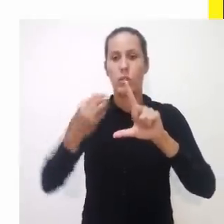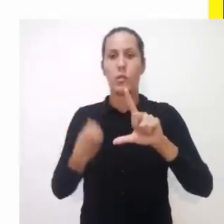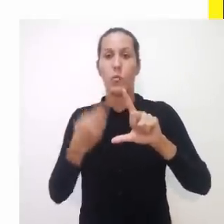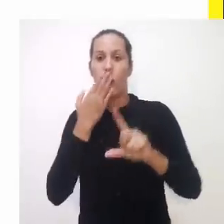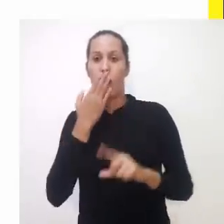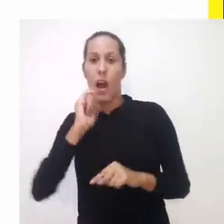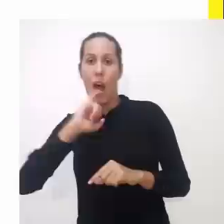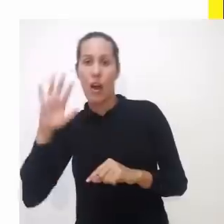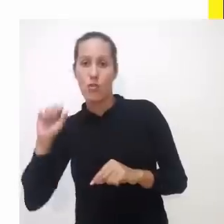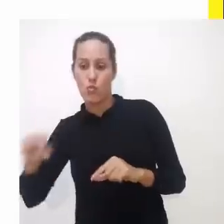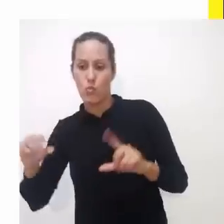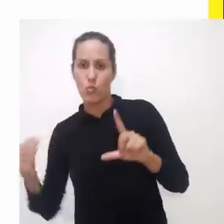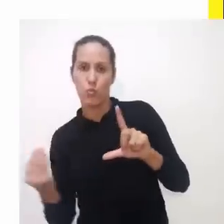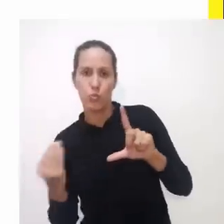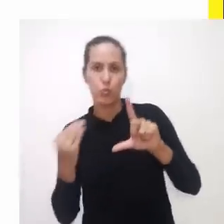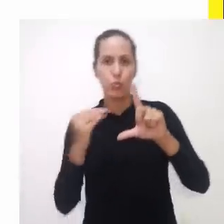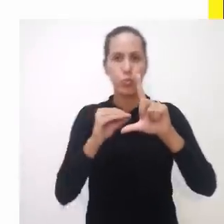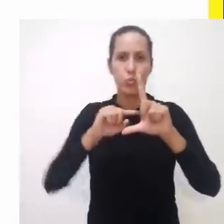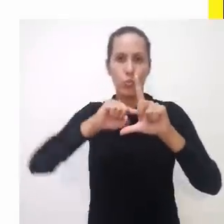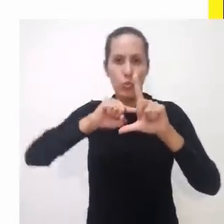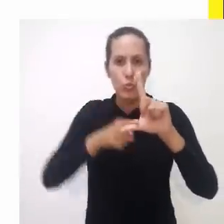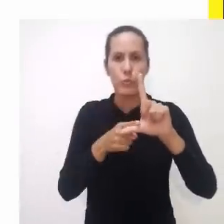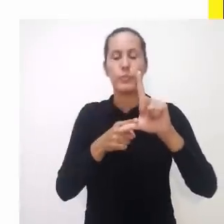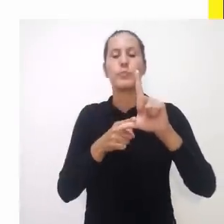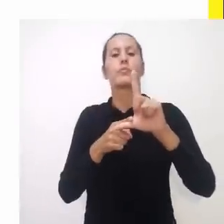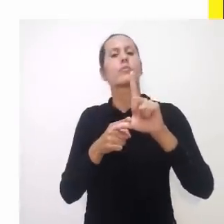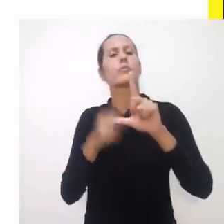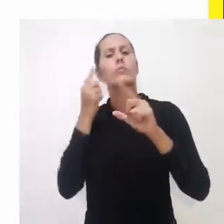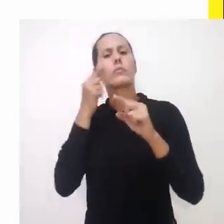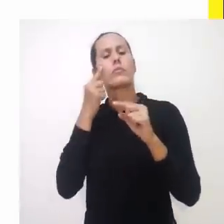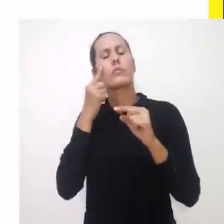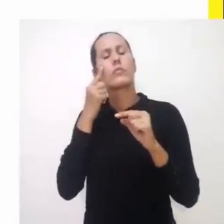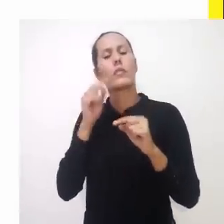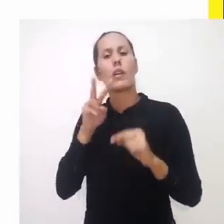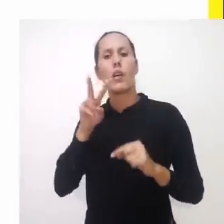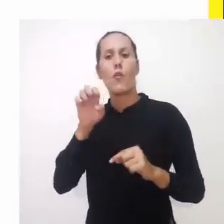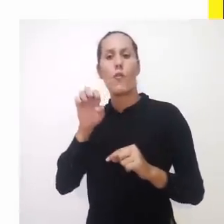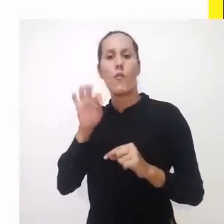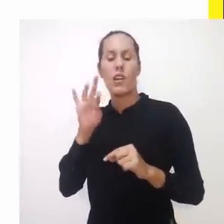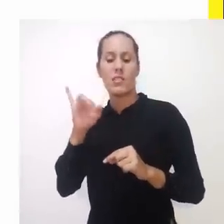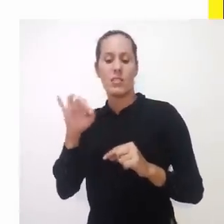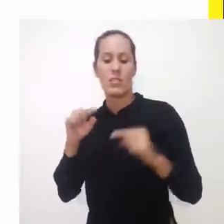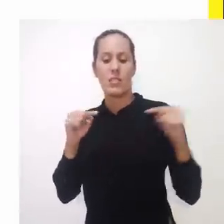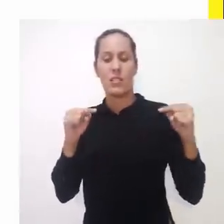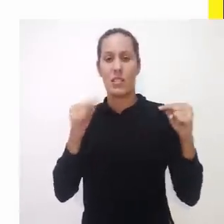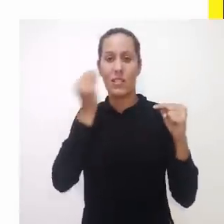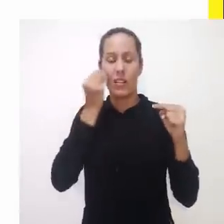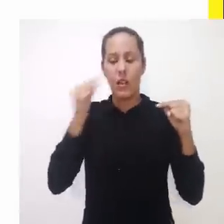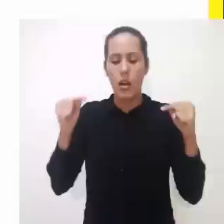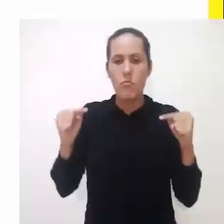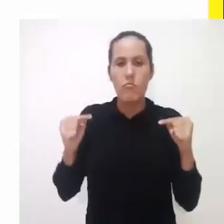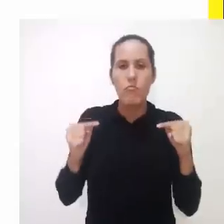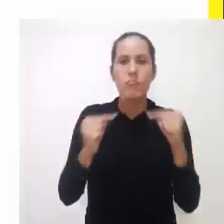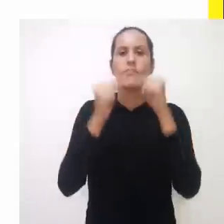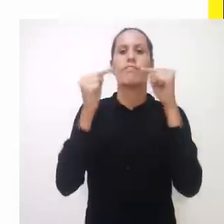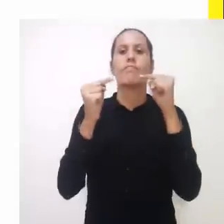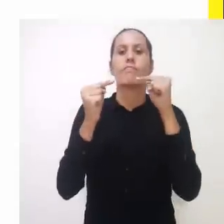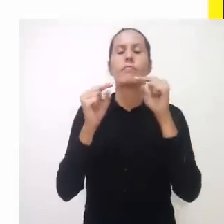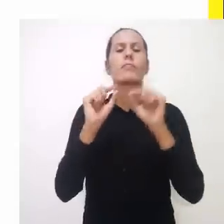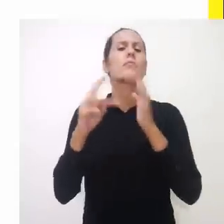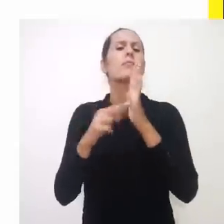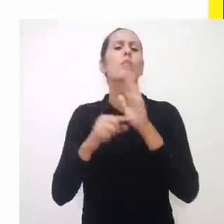cor azul, certo? Então, ó, vamos tentar ligar um vértice a outro. Quando a gente faz isso,